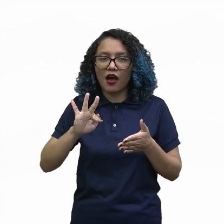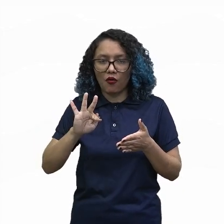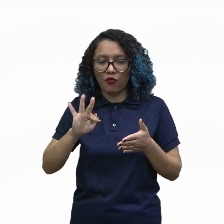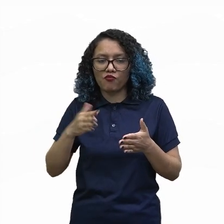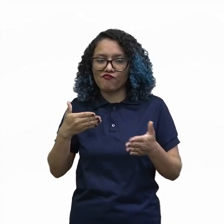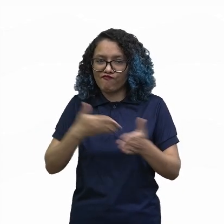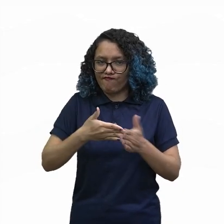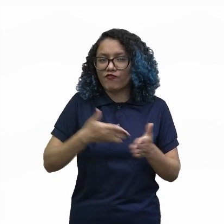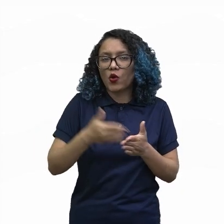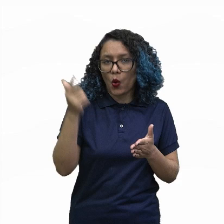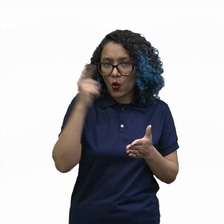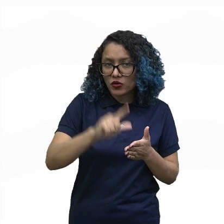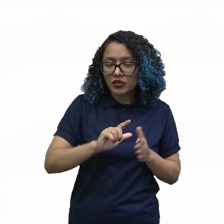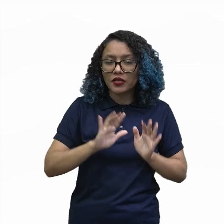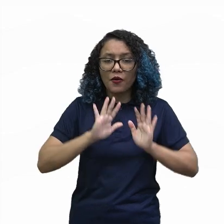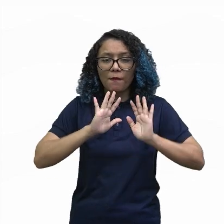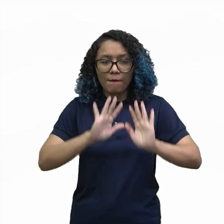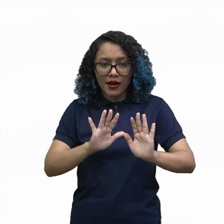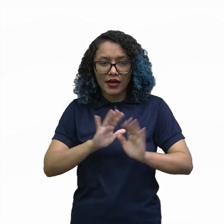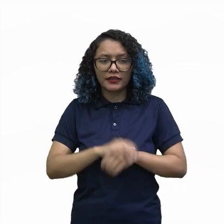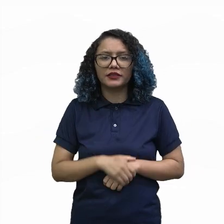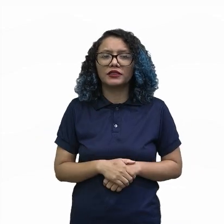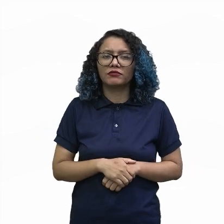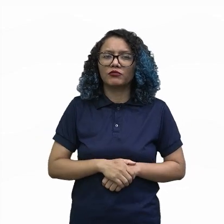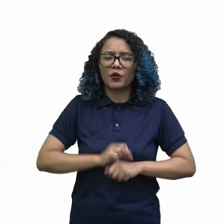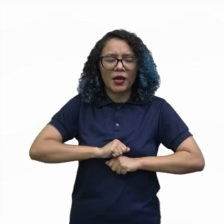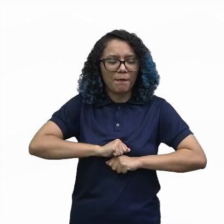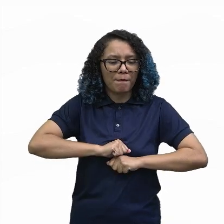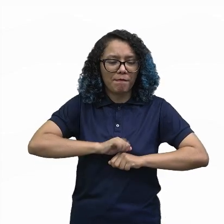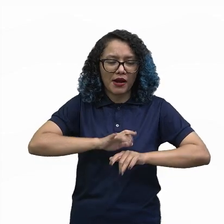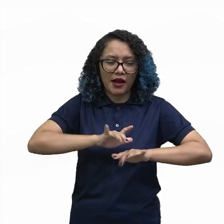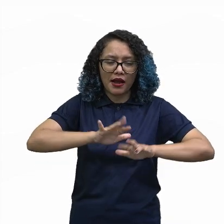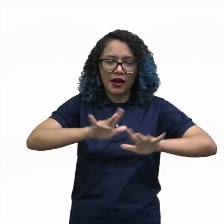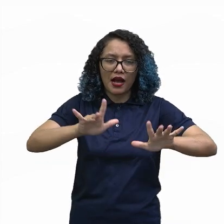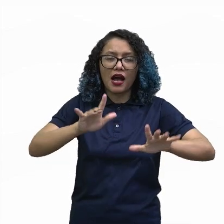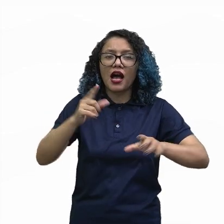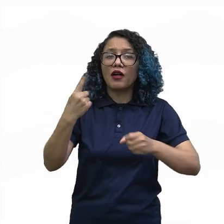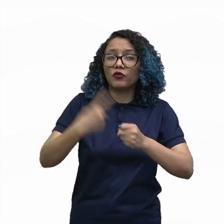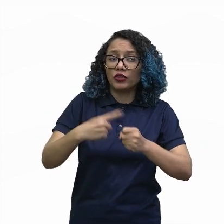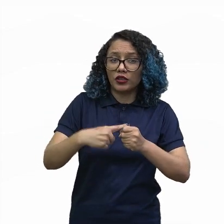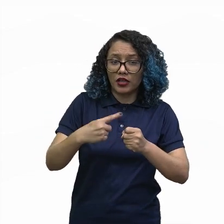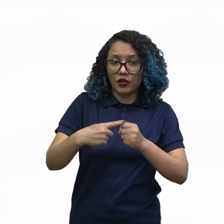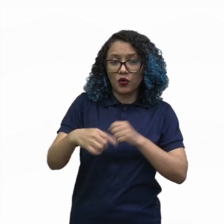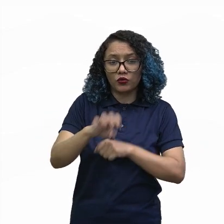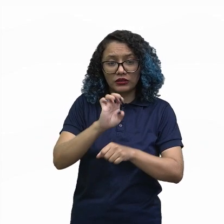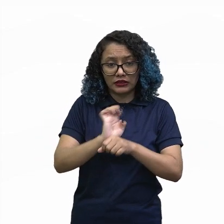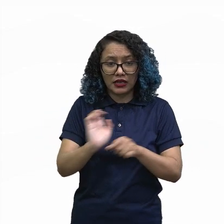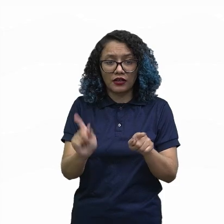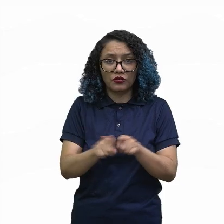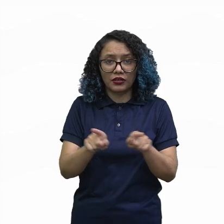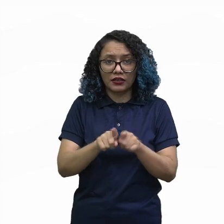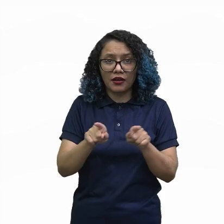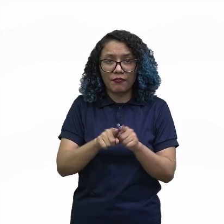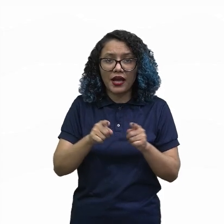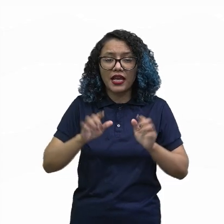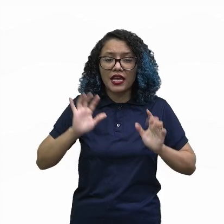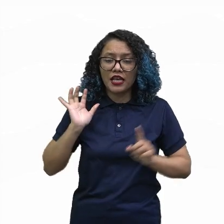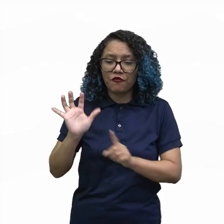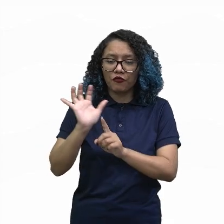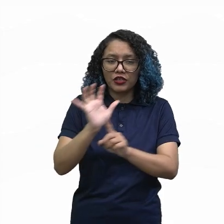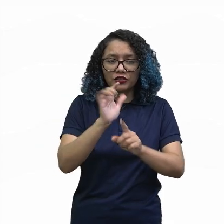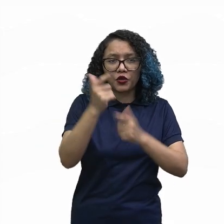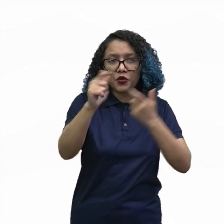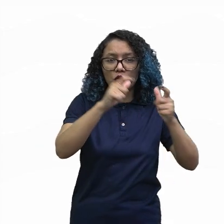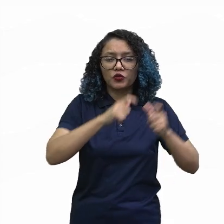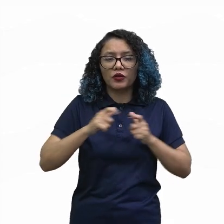essa insurreição, mas eles acabaram se espalhando para o interior do estado e motivou levantes em outros locais,